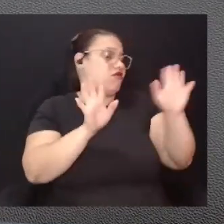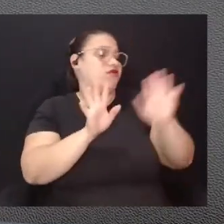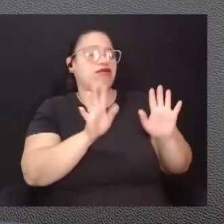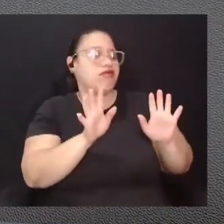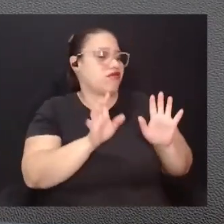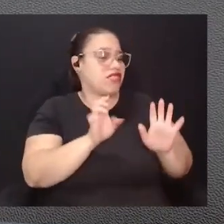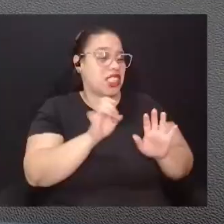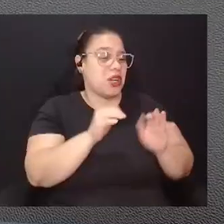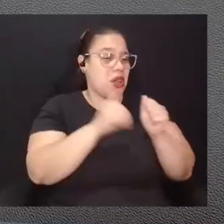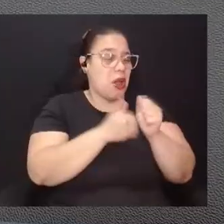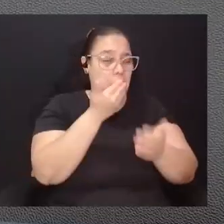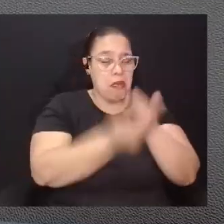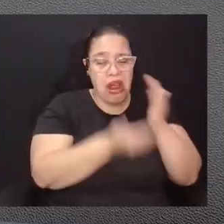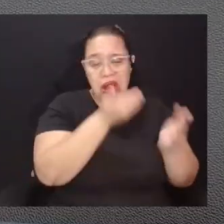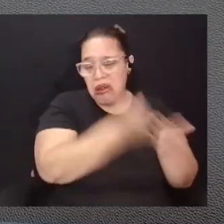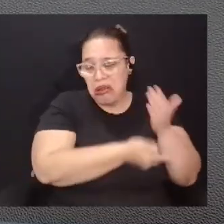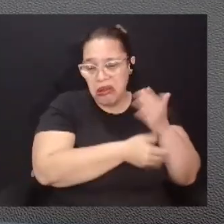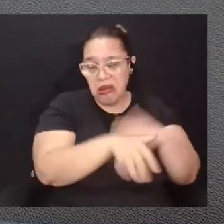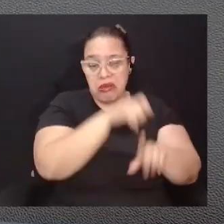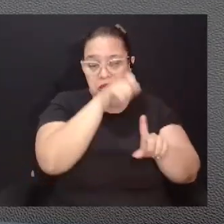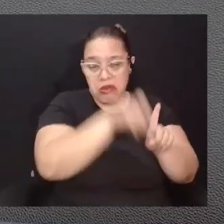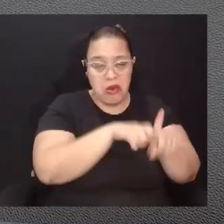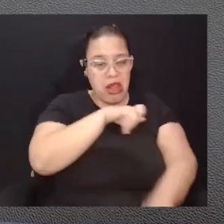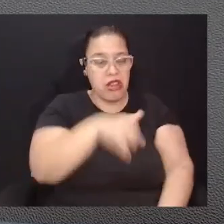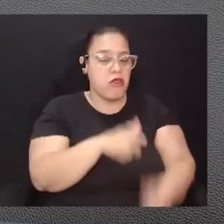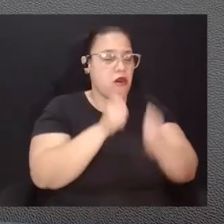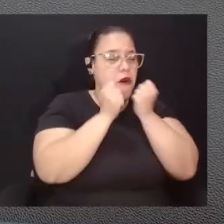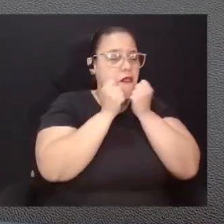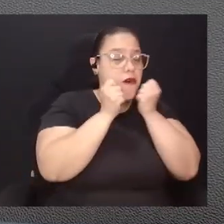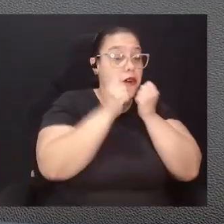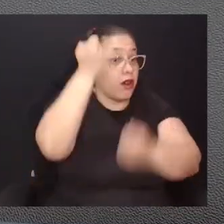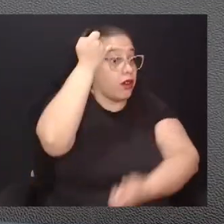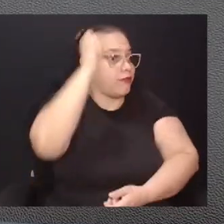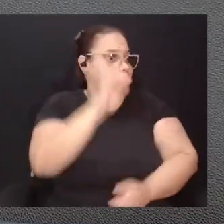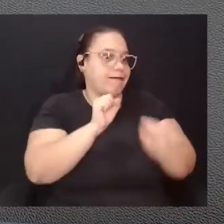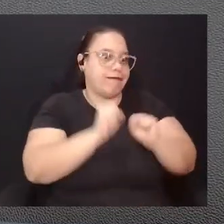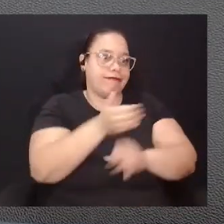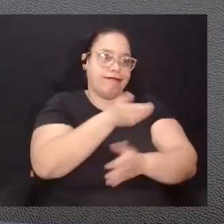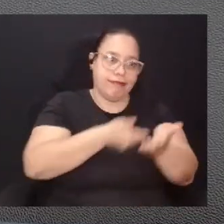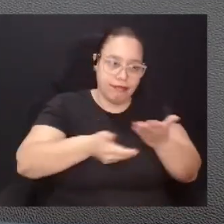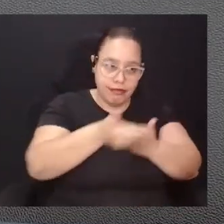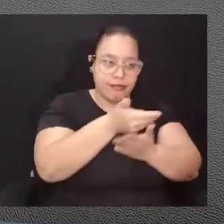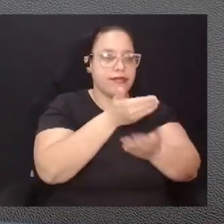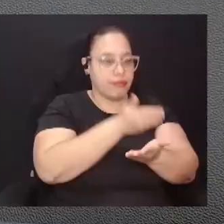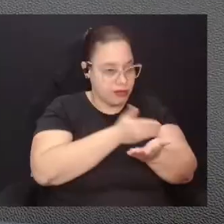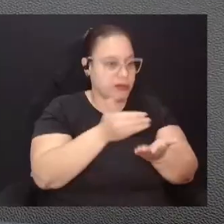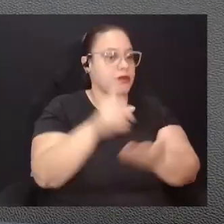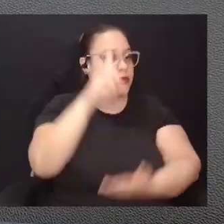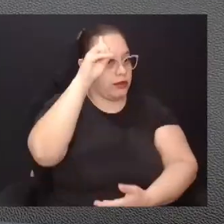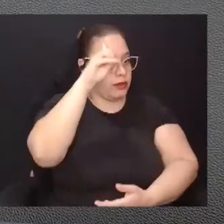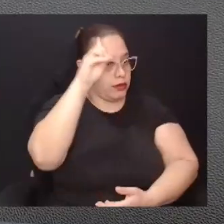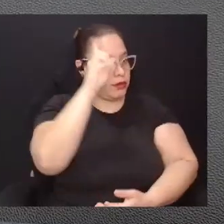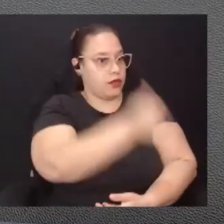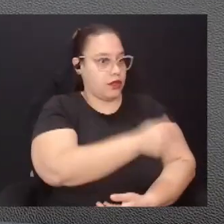muito subjetivo, perdido ali no mês de julho. Então, nossa ideia é que a gente possa construir, né, a partir da